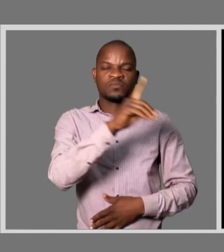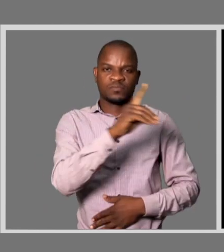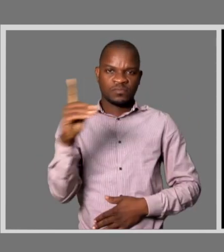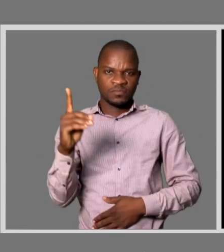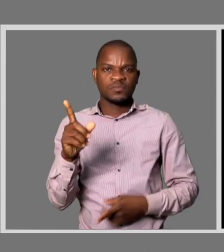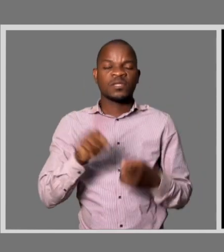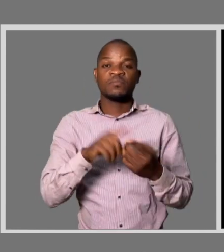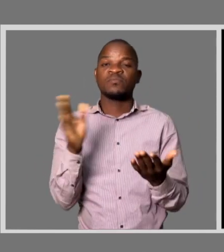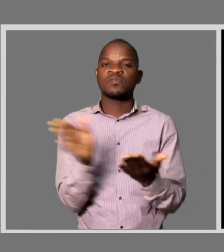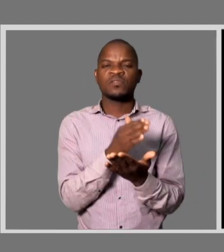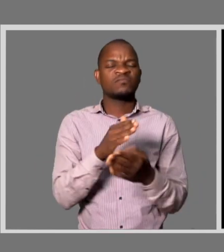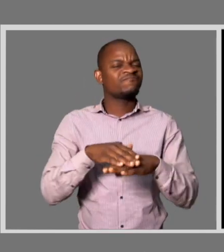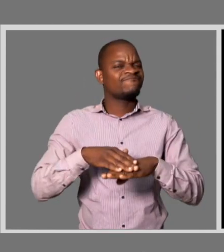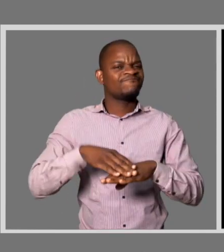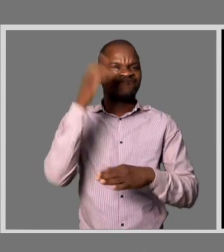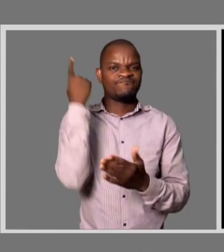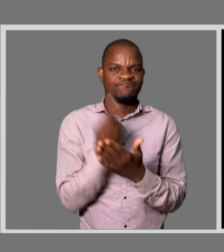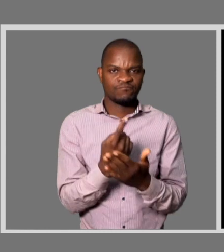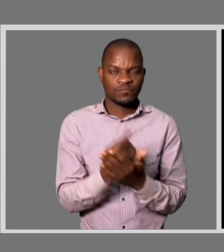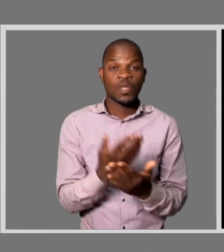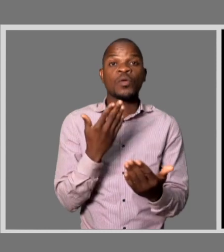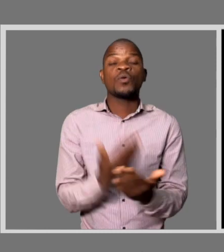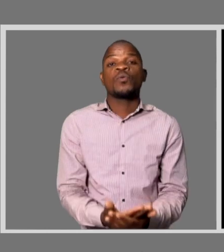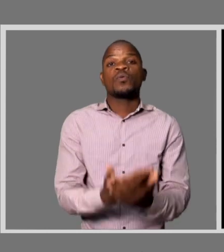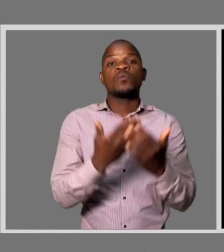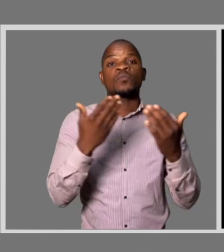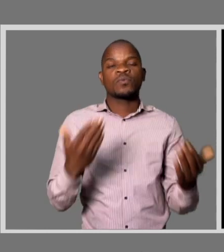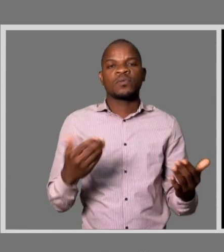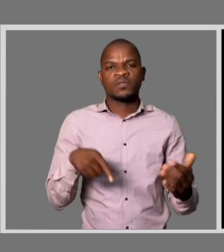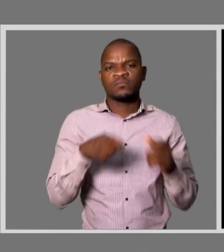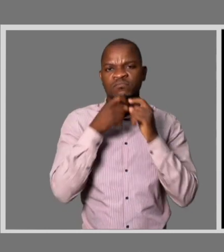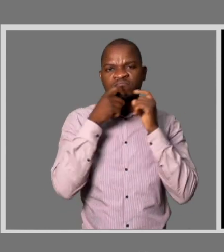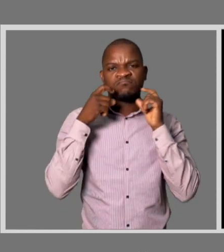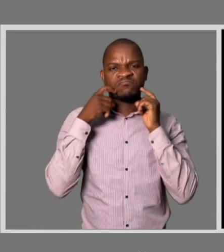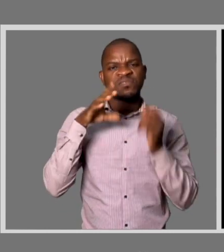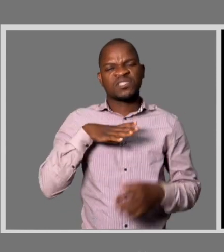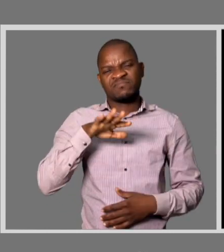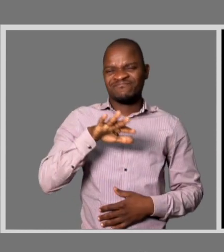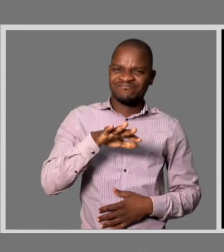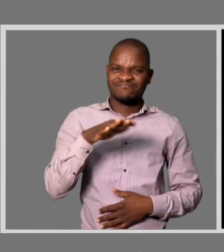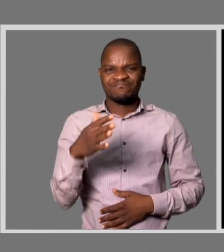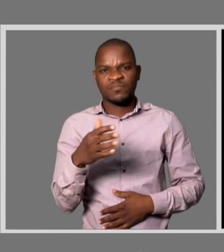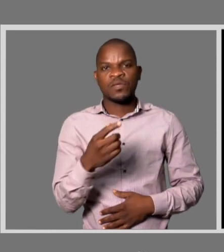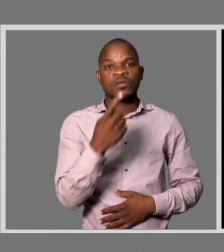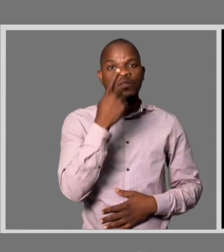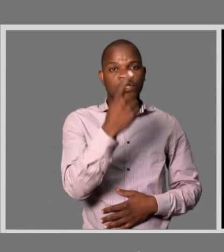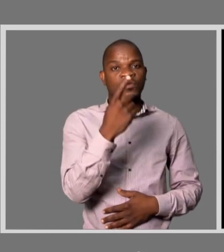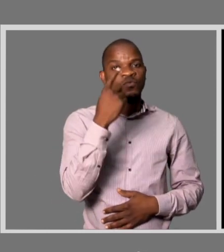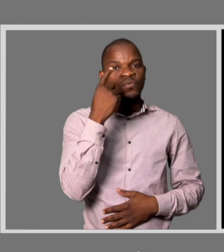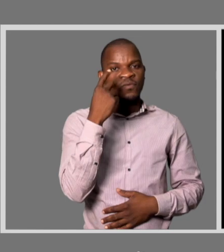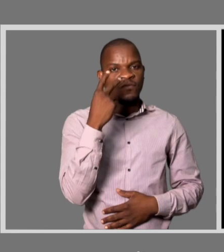altura em que o conta com perto de 125 mil crianças com necessidades